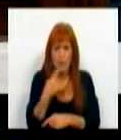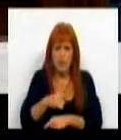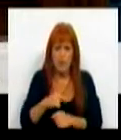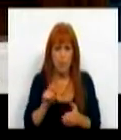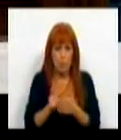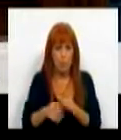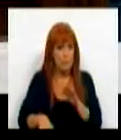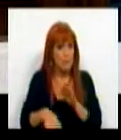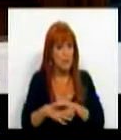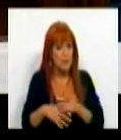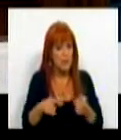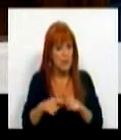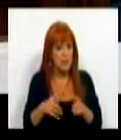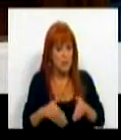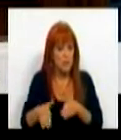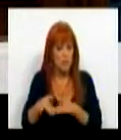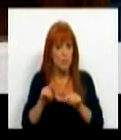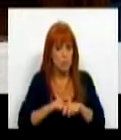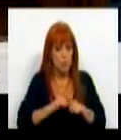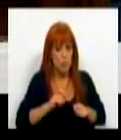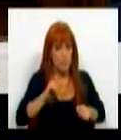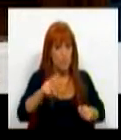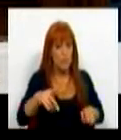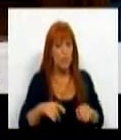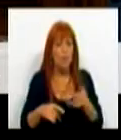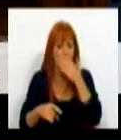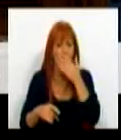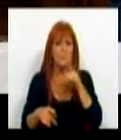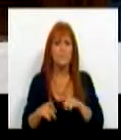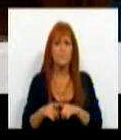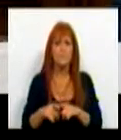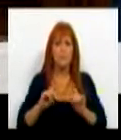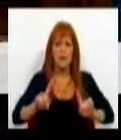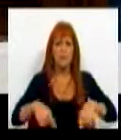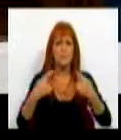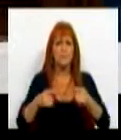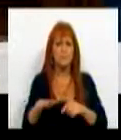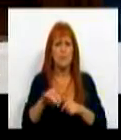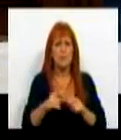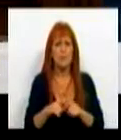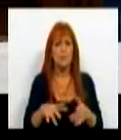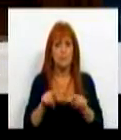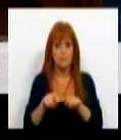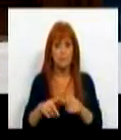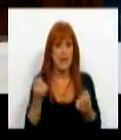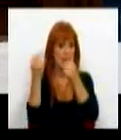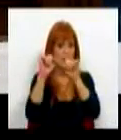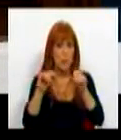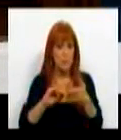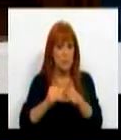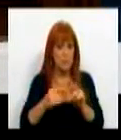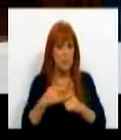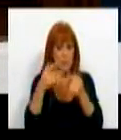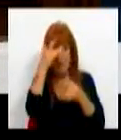no ponto de partida, na trajetória ao longo do tempo, e depois em cenário baseline e stress, e um